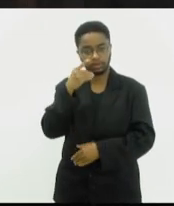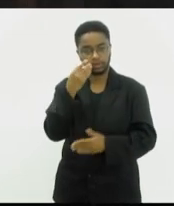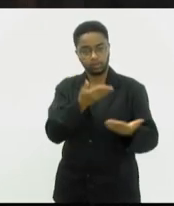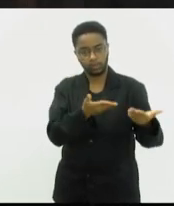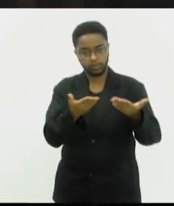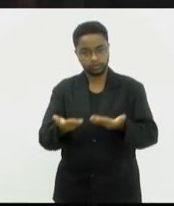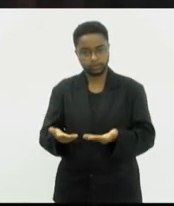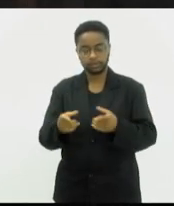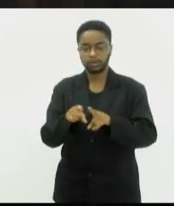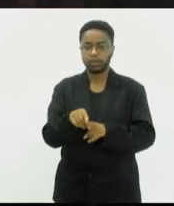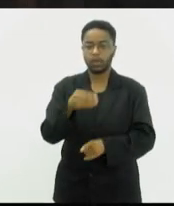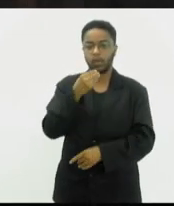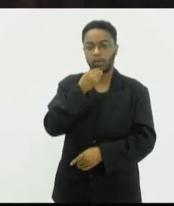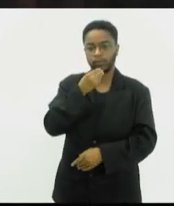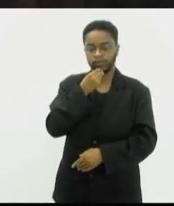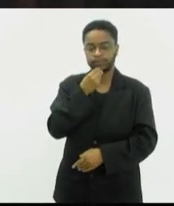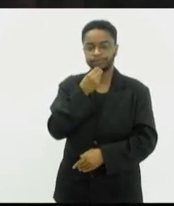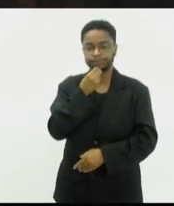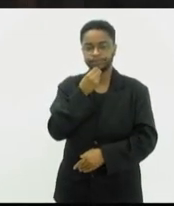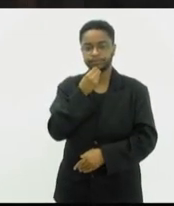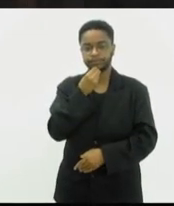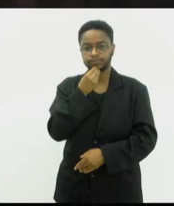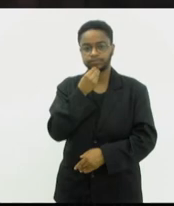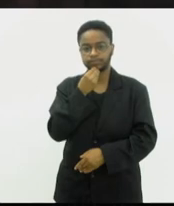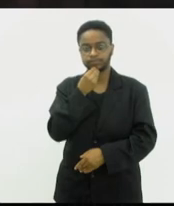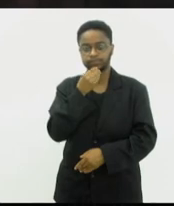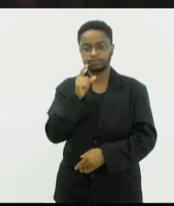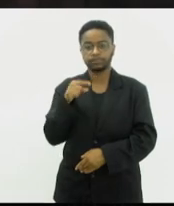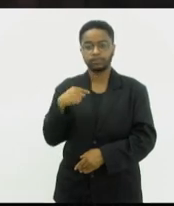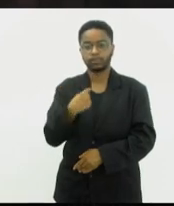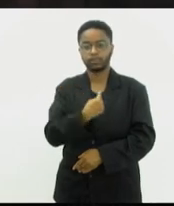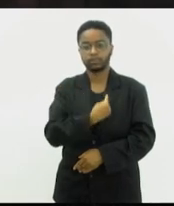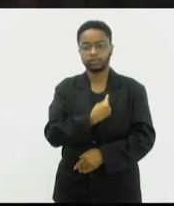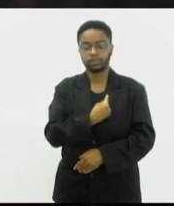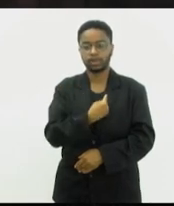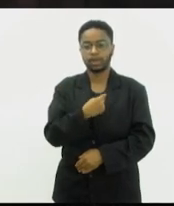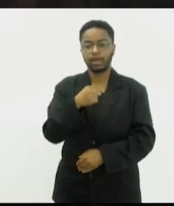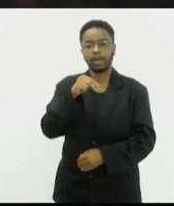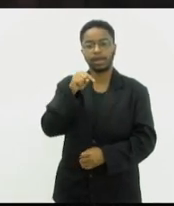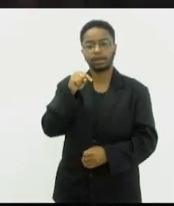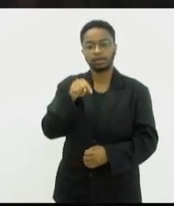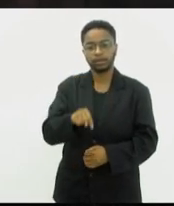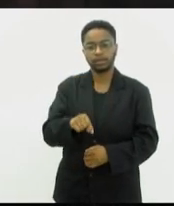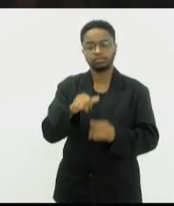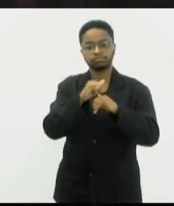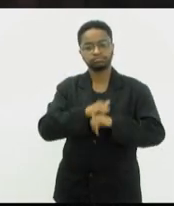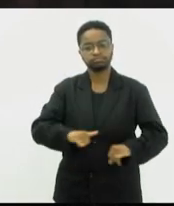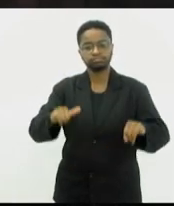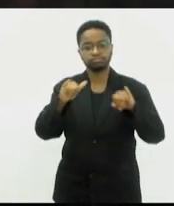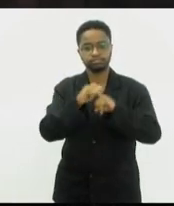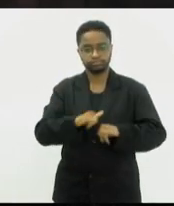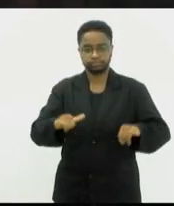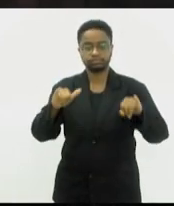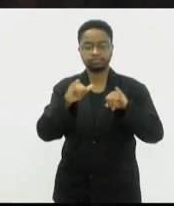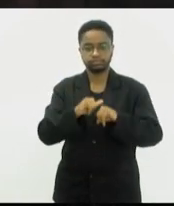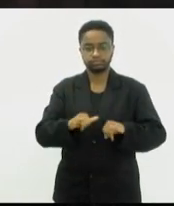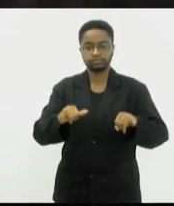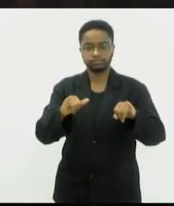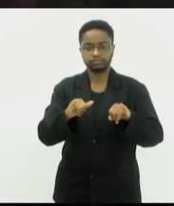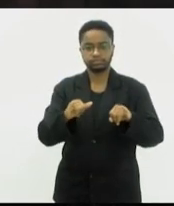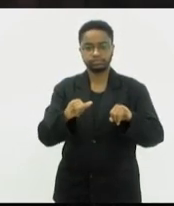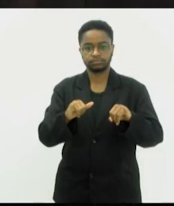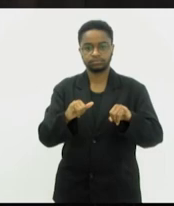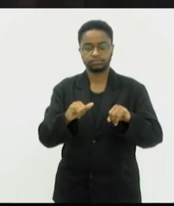e, evidentemente, estamos fazendo aqui a divulgação desse